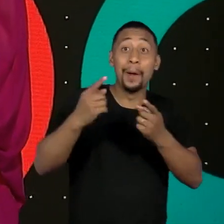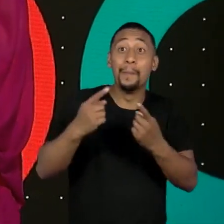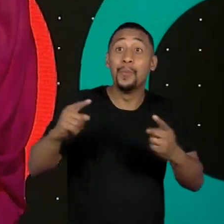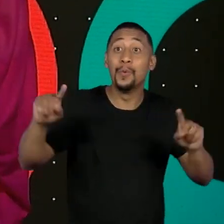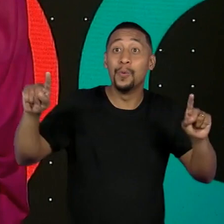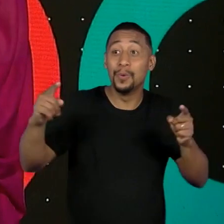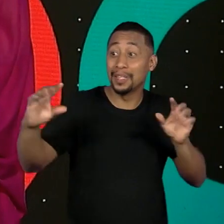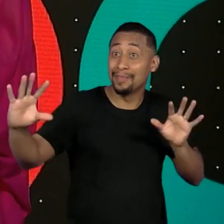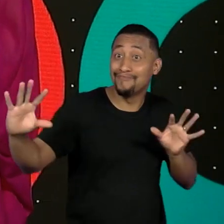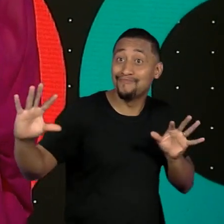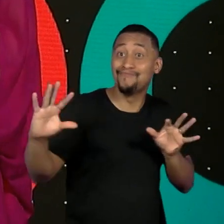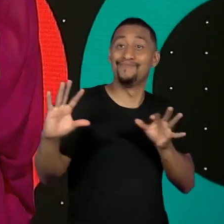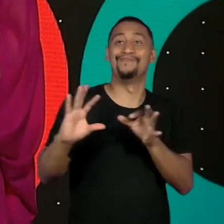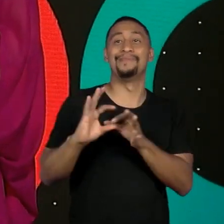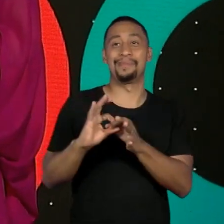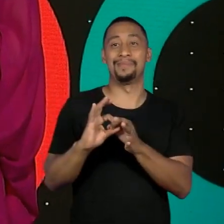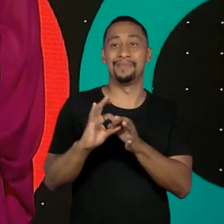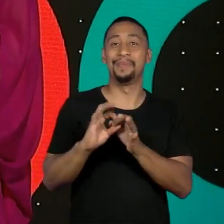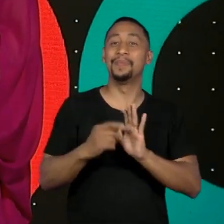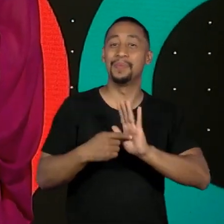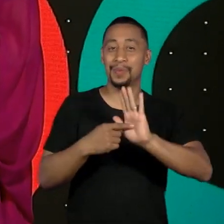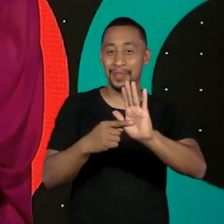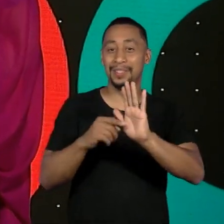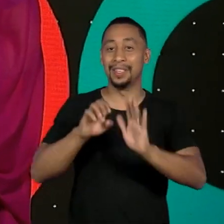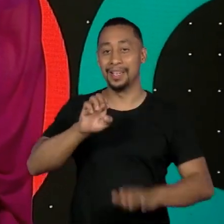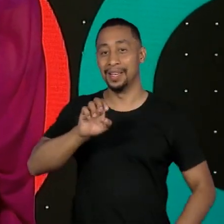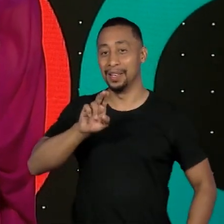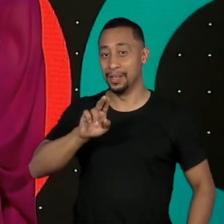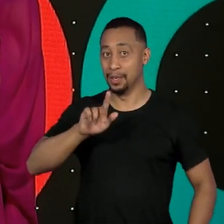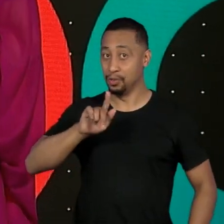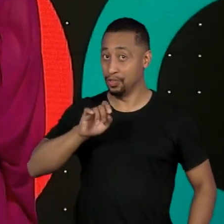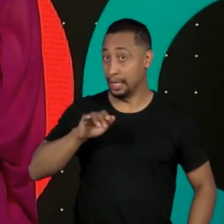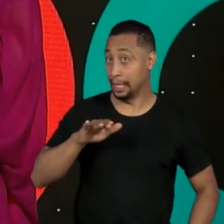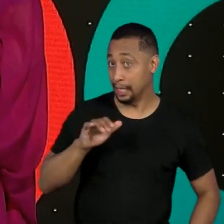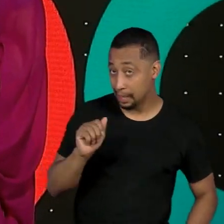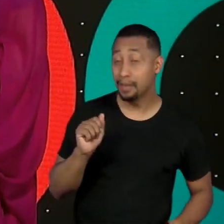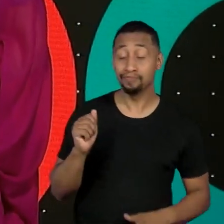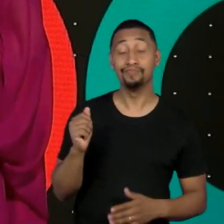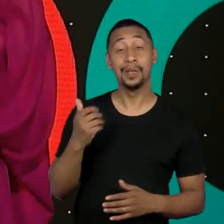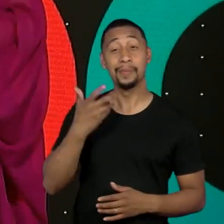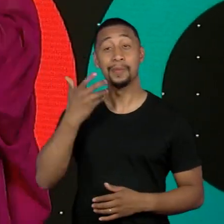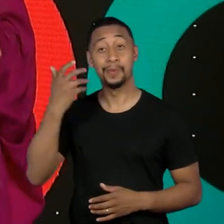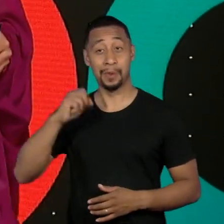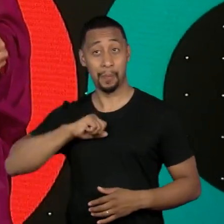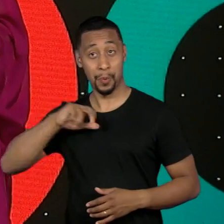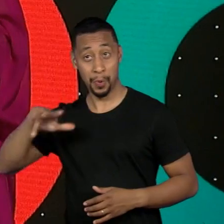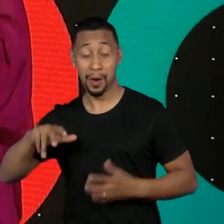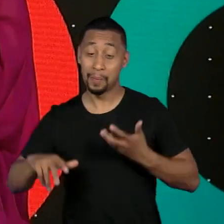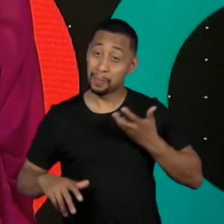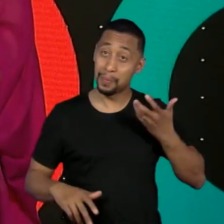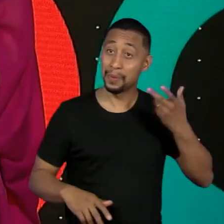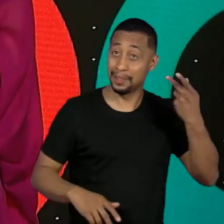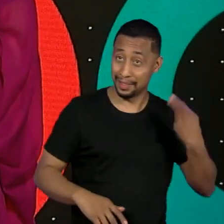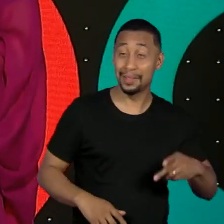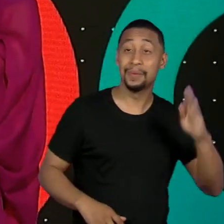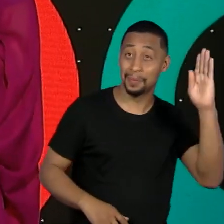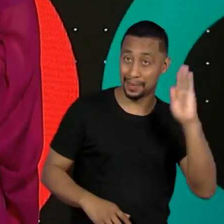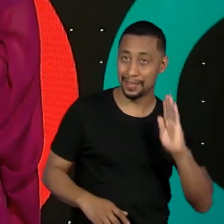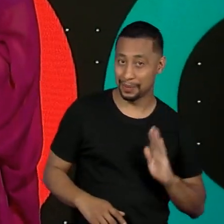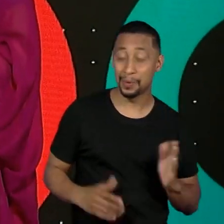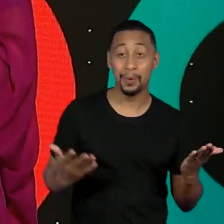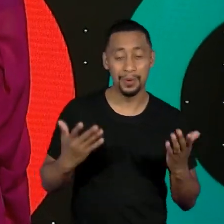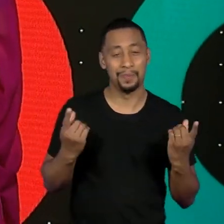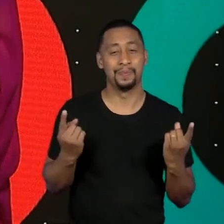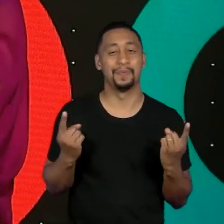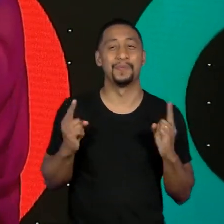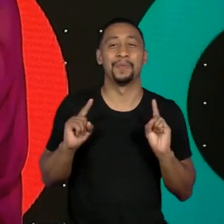E a nossa convidada de hoje não se cansa de navegar pelas canções daqui e de lá. Naveguemos juntos, então, na caravela do Persona,